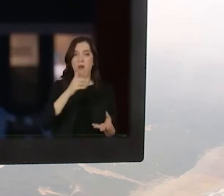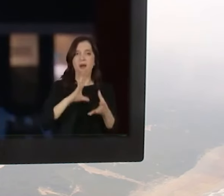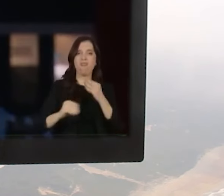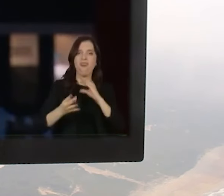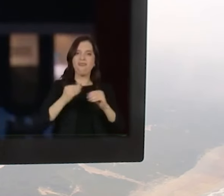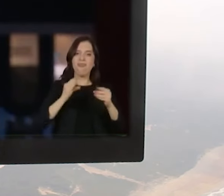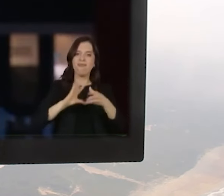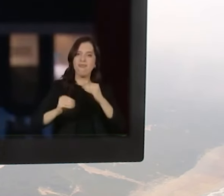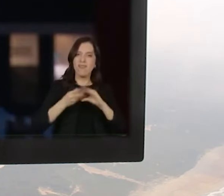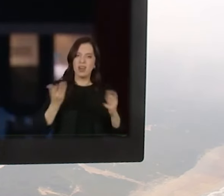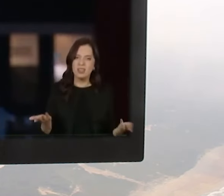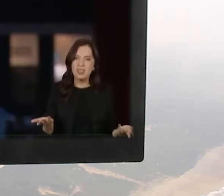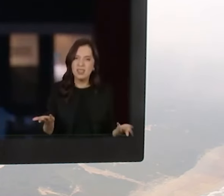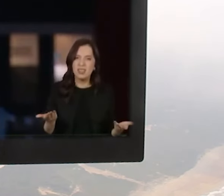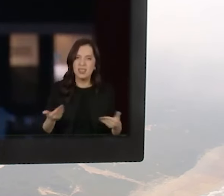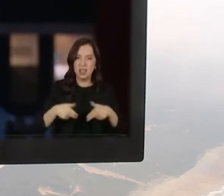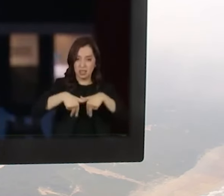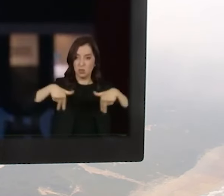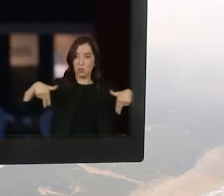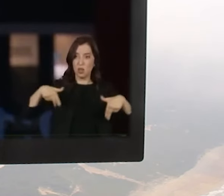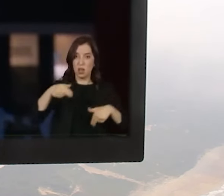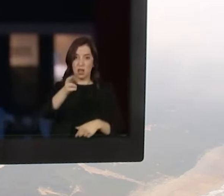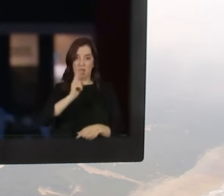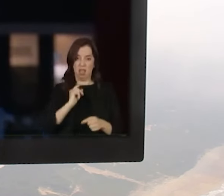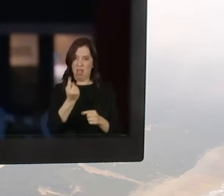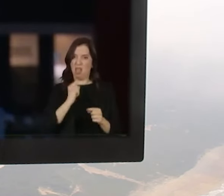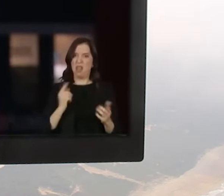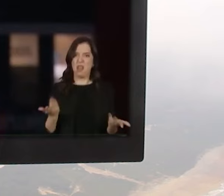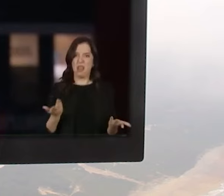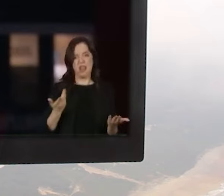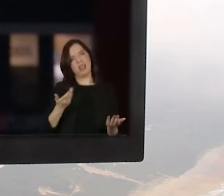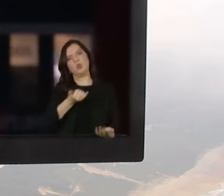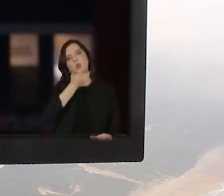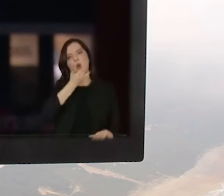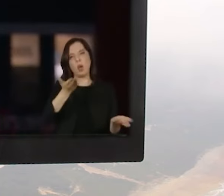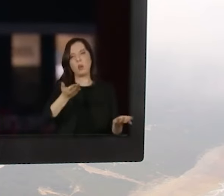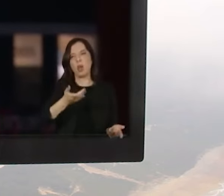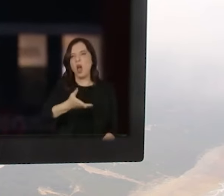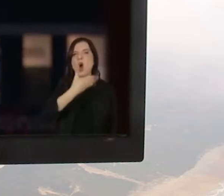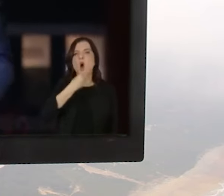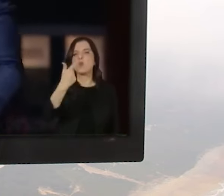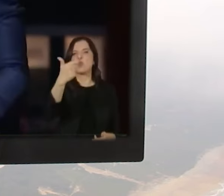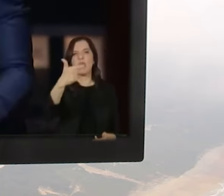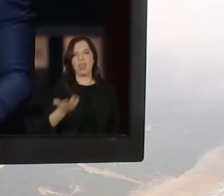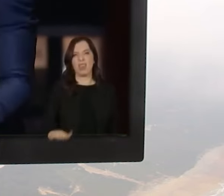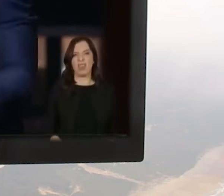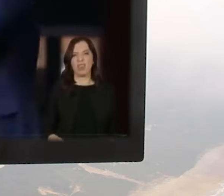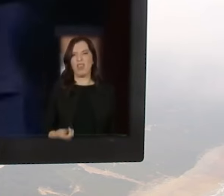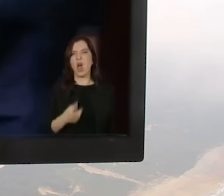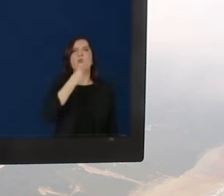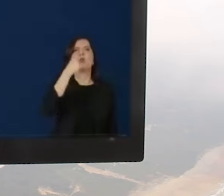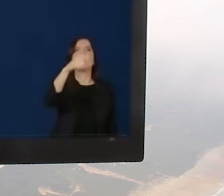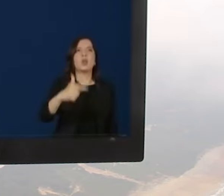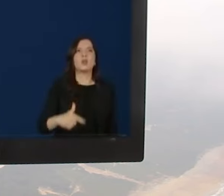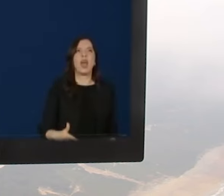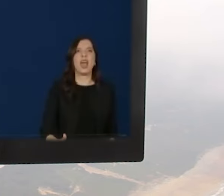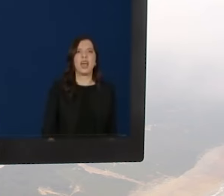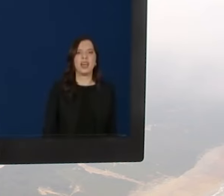tapa e falou que você queria ter feito. Você não é homem nem para fazer isso. Você não é não homem. Não dá pena. Olha, vai. Não.